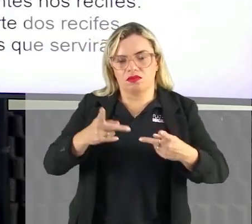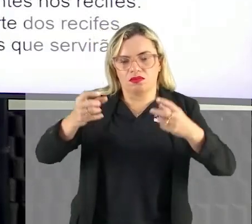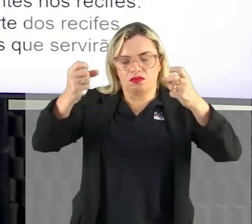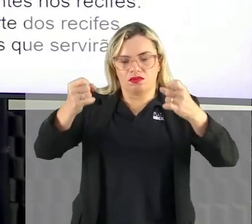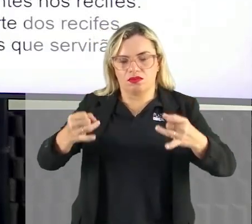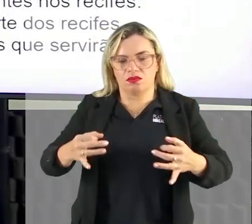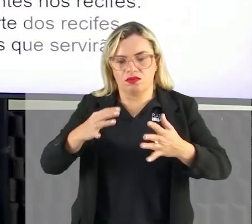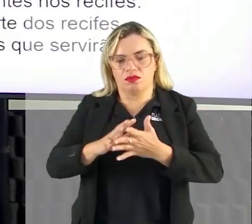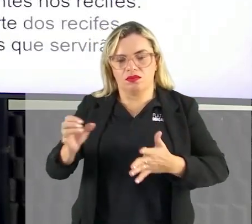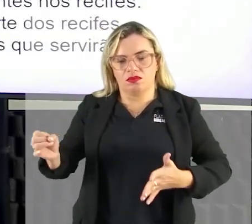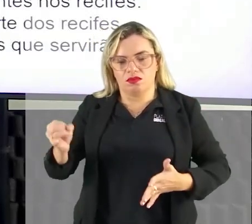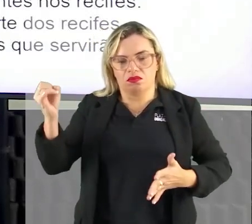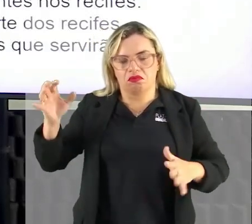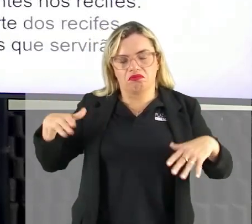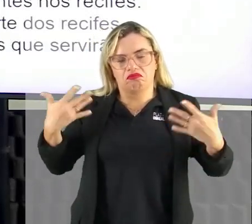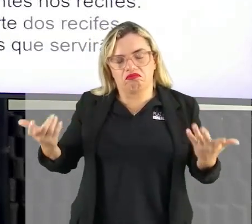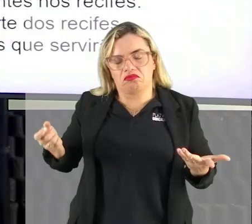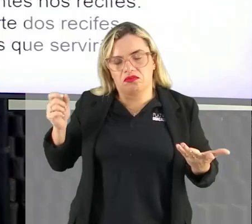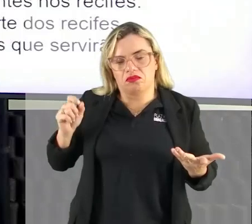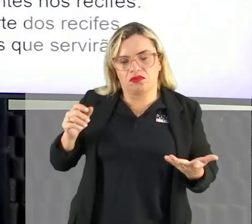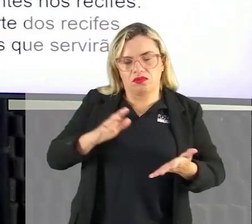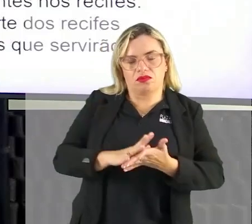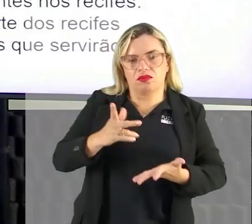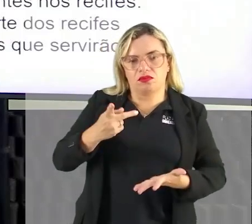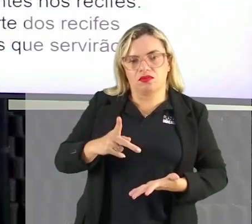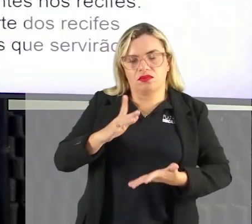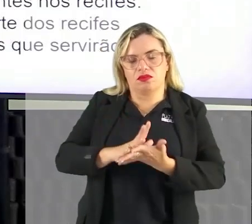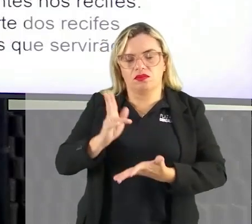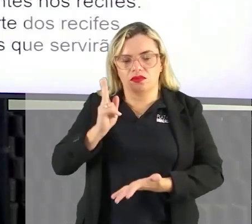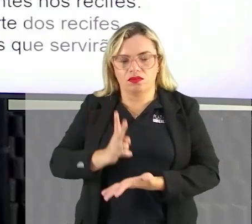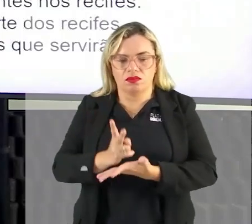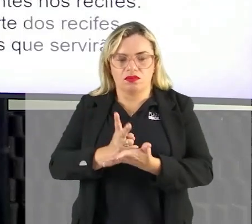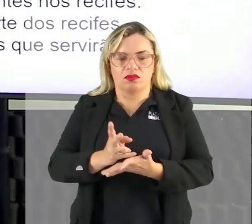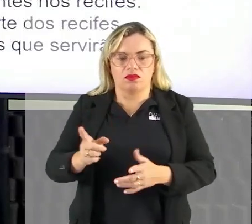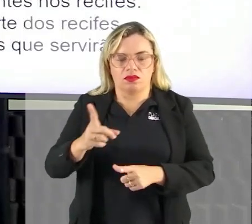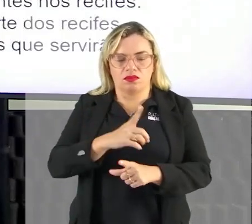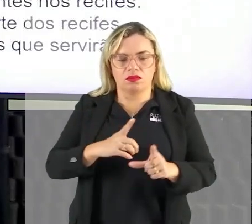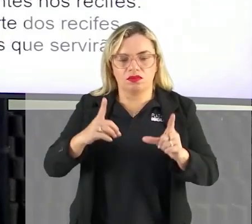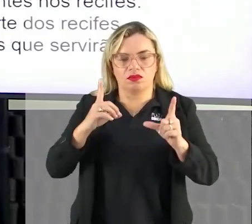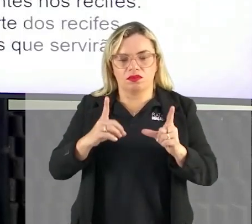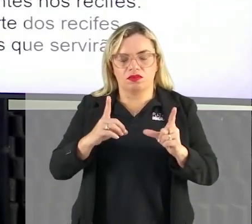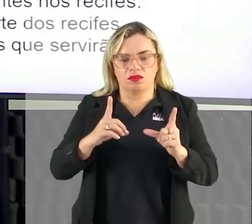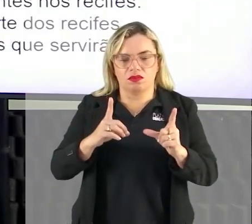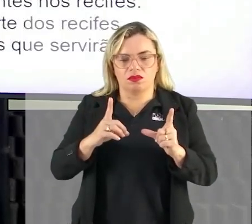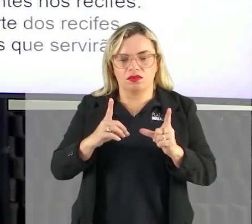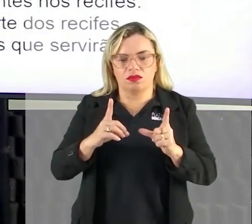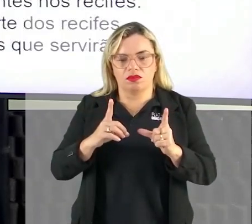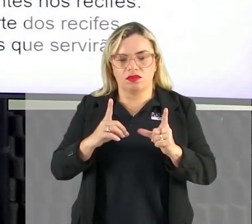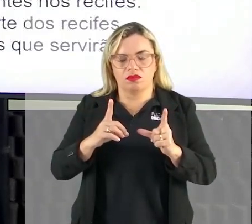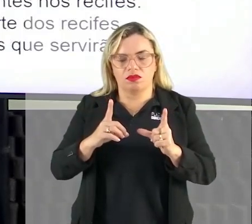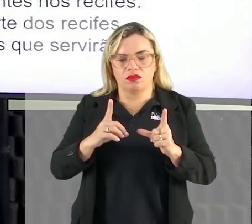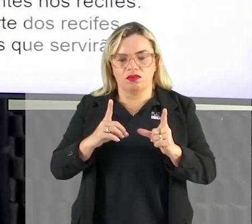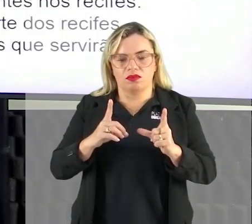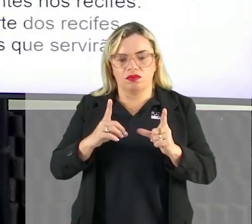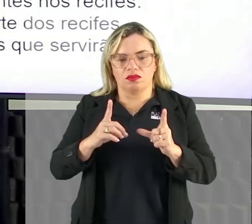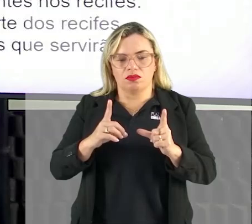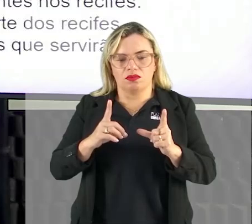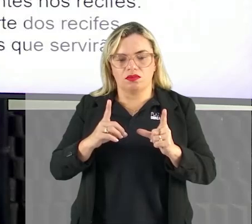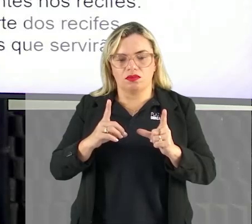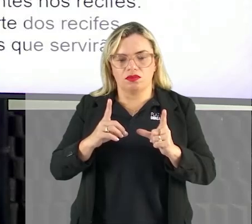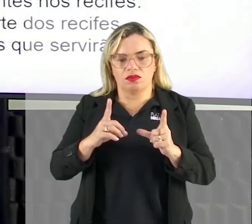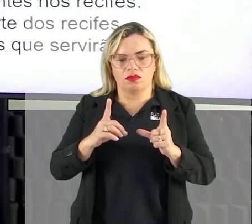de uma importância, né, para a sua preservação, enfim. Produzem substâncias gelatinosas,